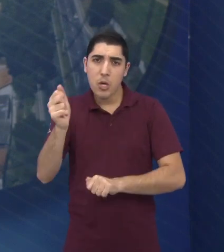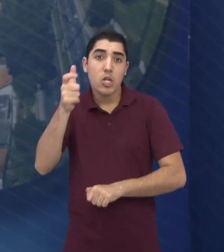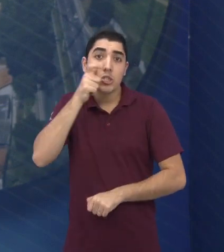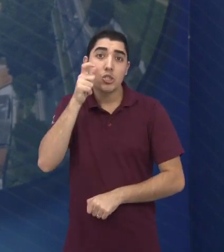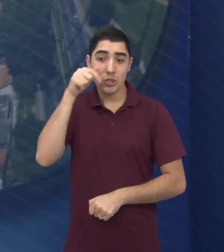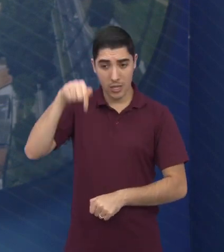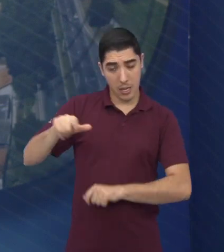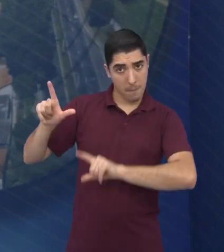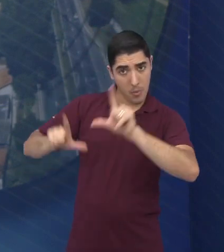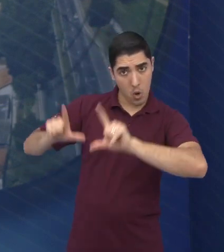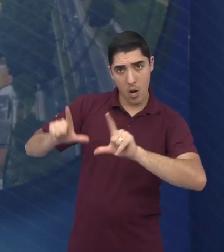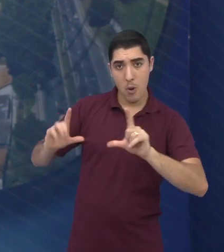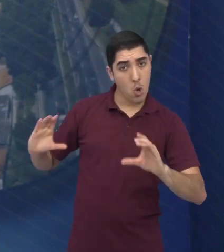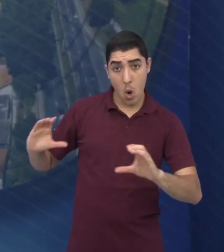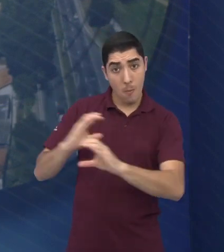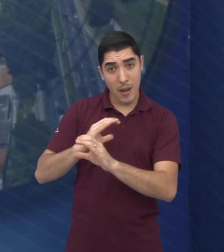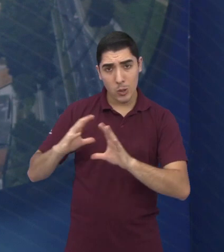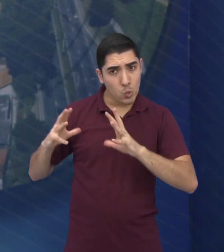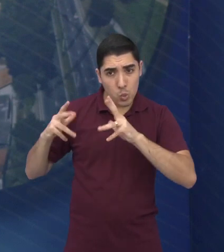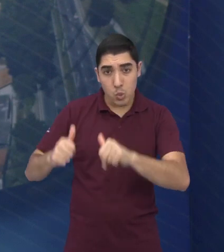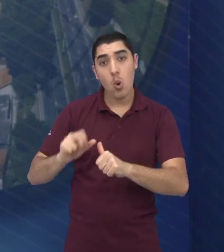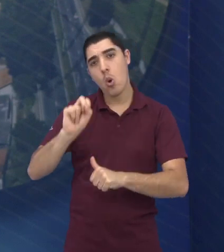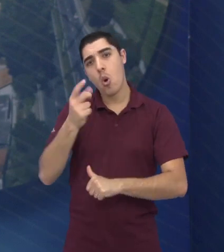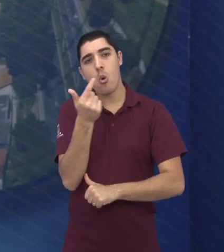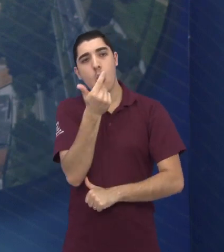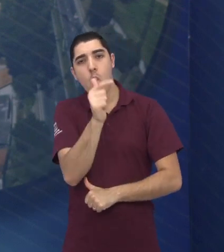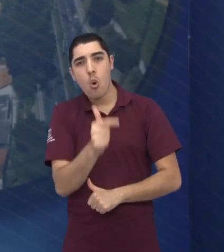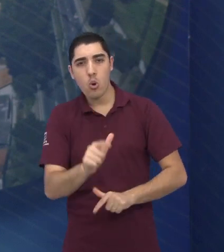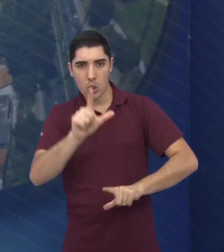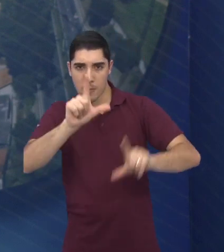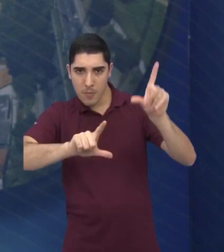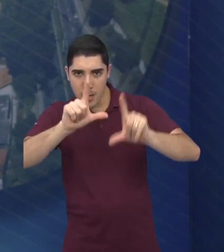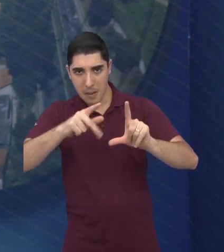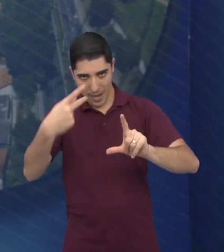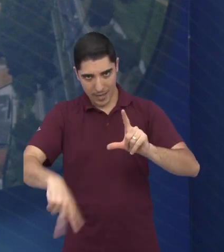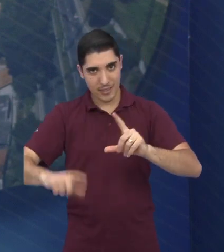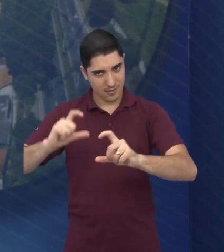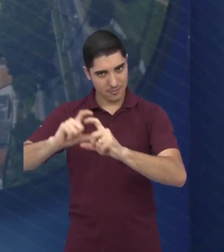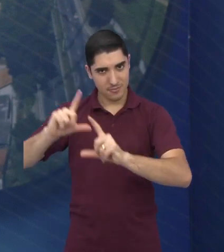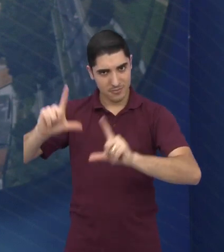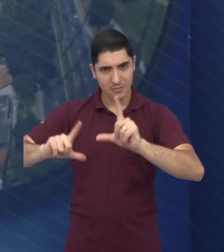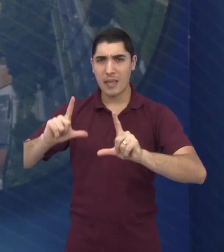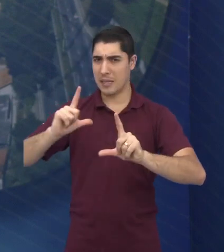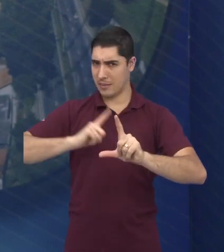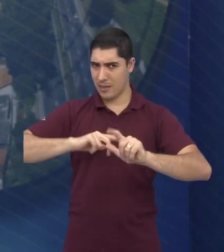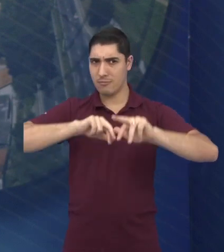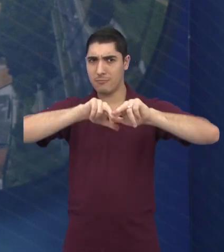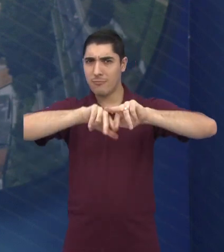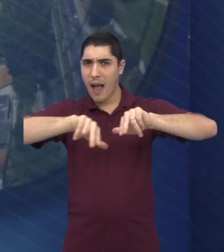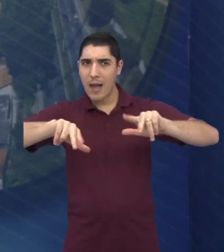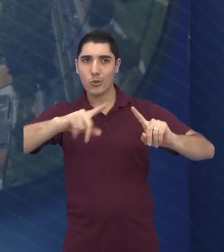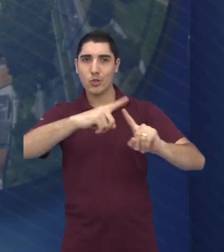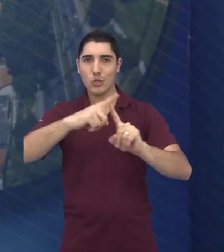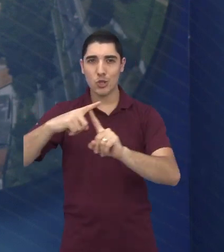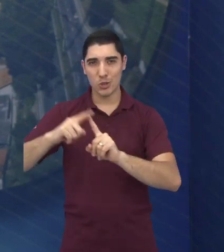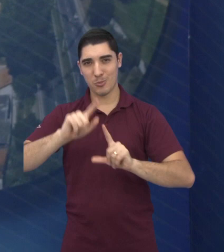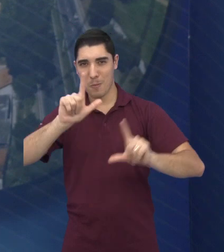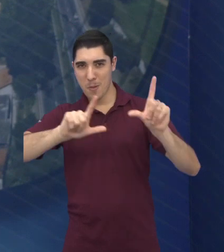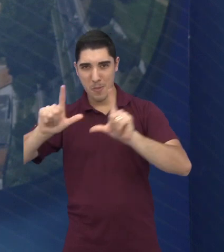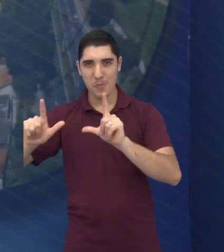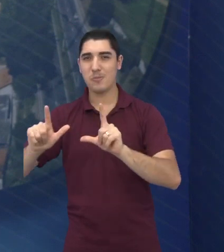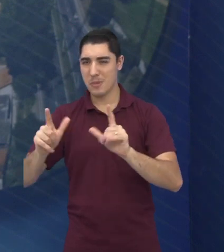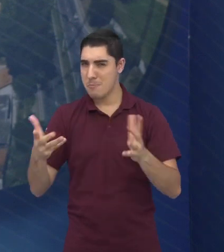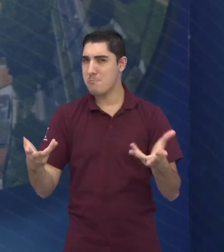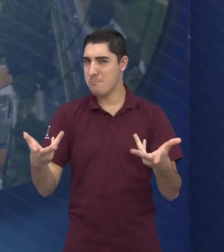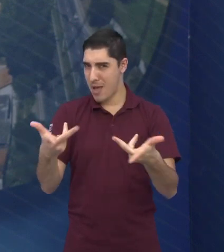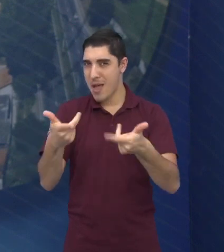rever este programa na íntegra e todo o resto dos programas da TV Câmara de São José, que por sinal está com uma programação bem legal, gente,